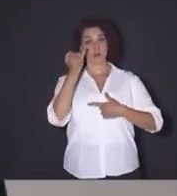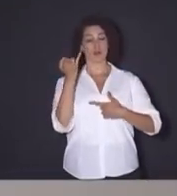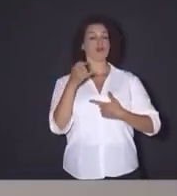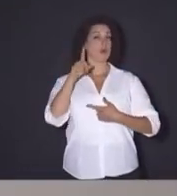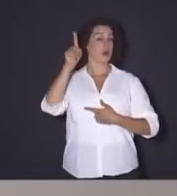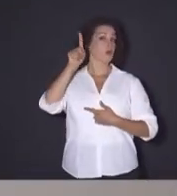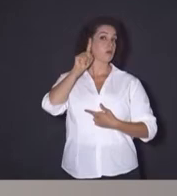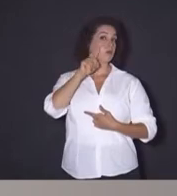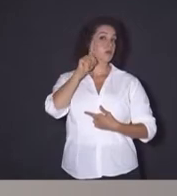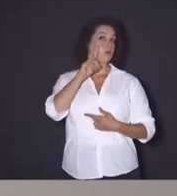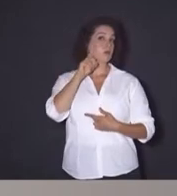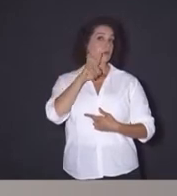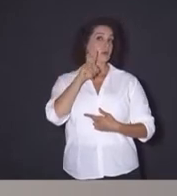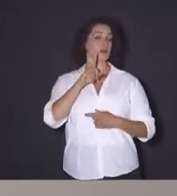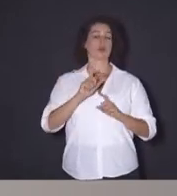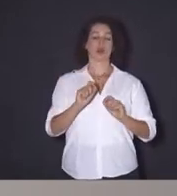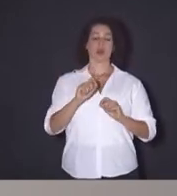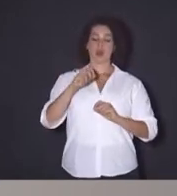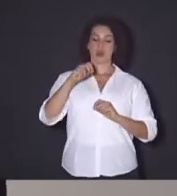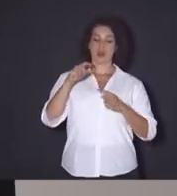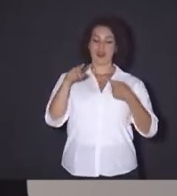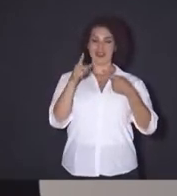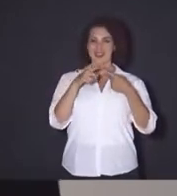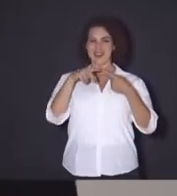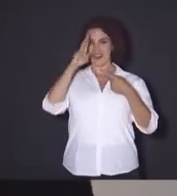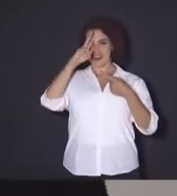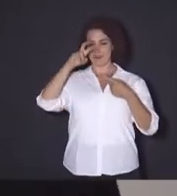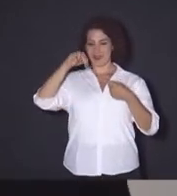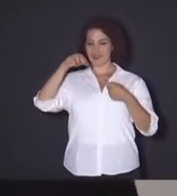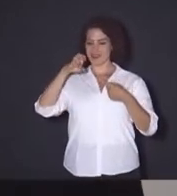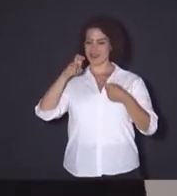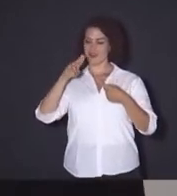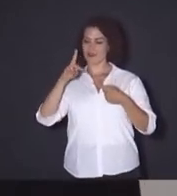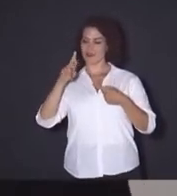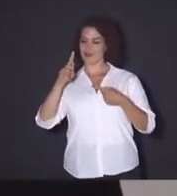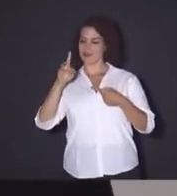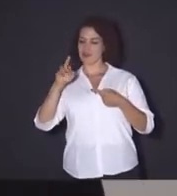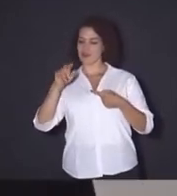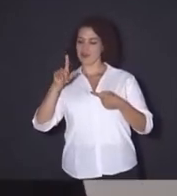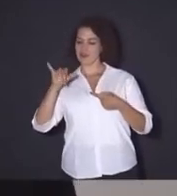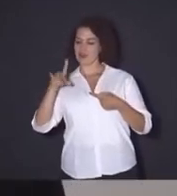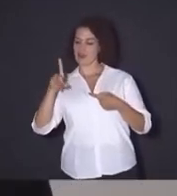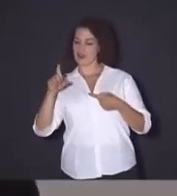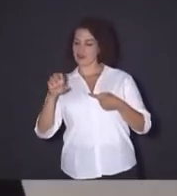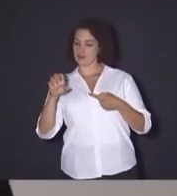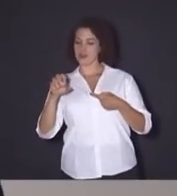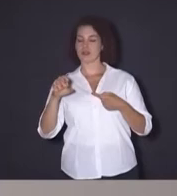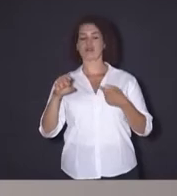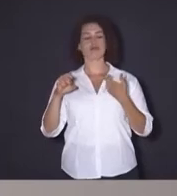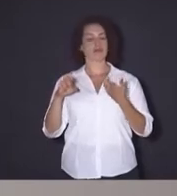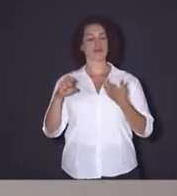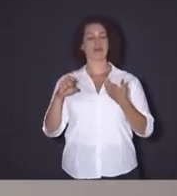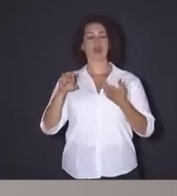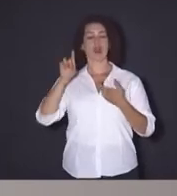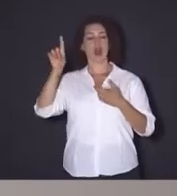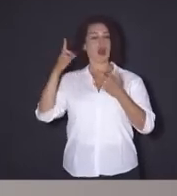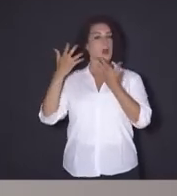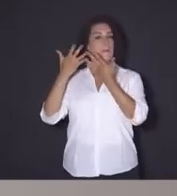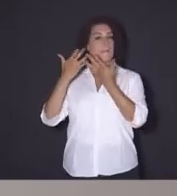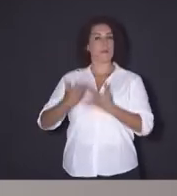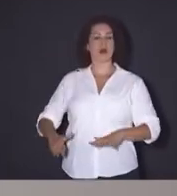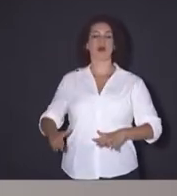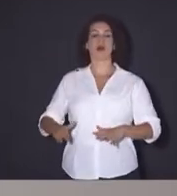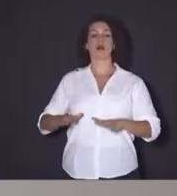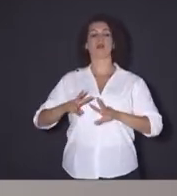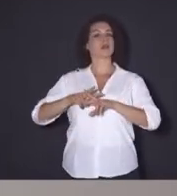princípio da neutralidade da rede foi completamente desmontado. Isso significa que o tráfego de dados, o tráfego de